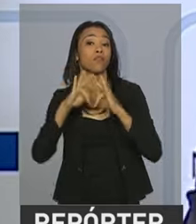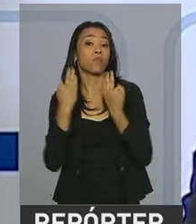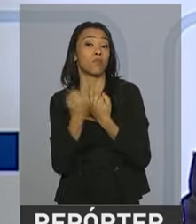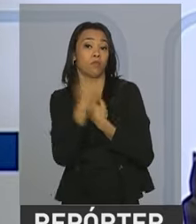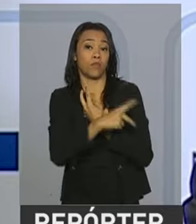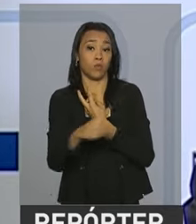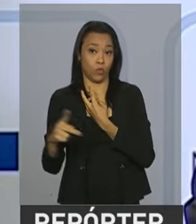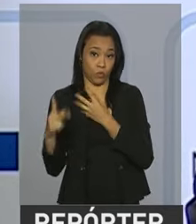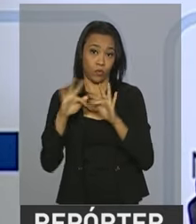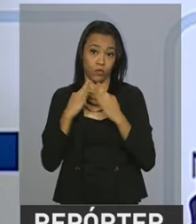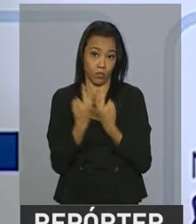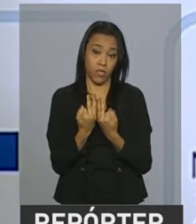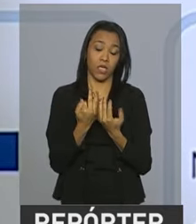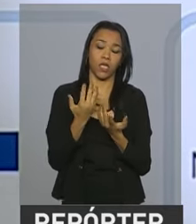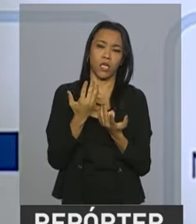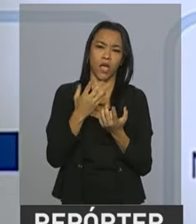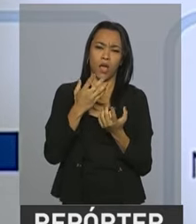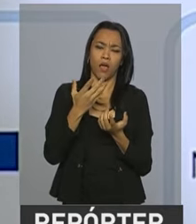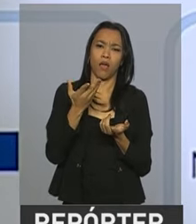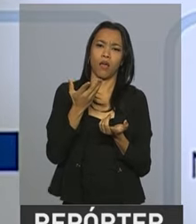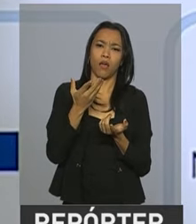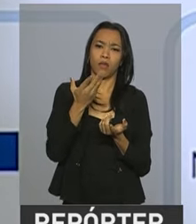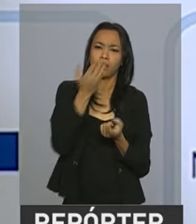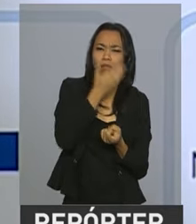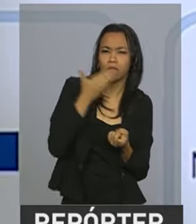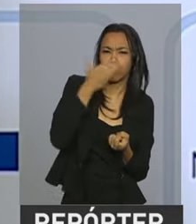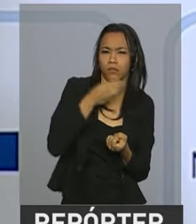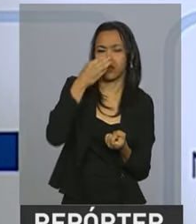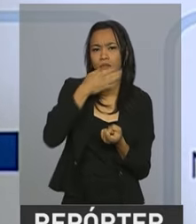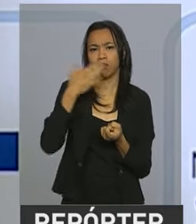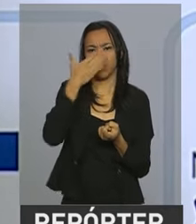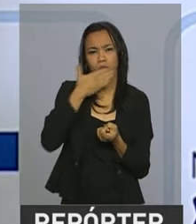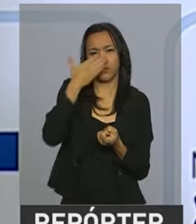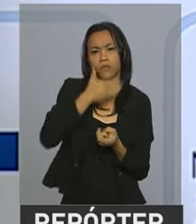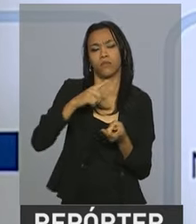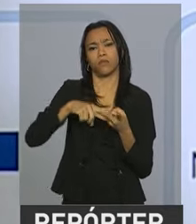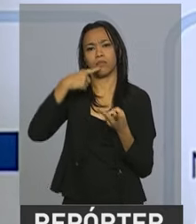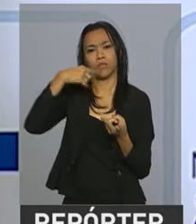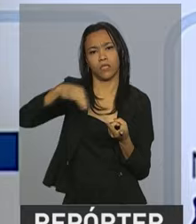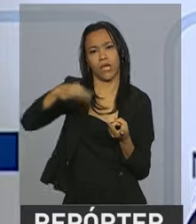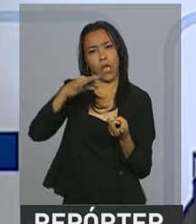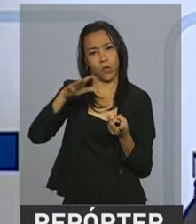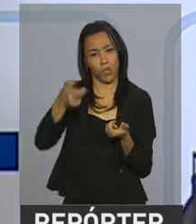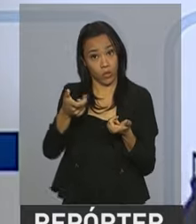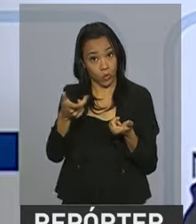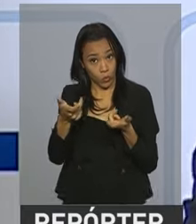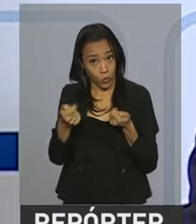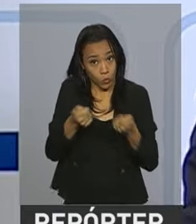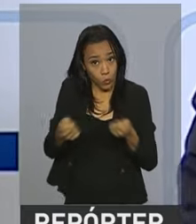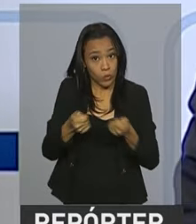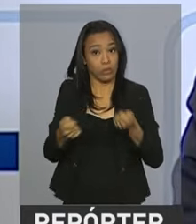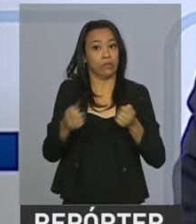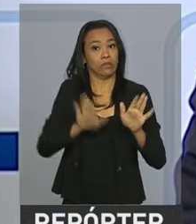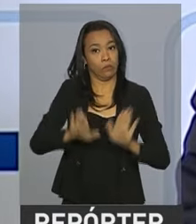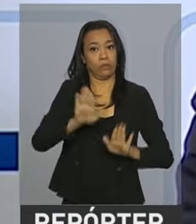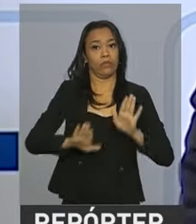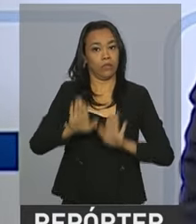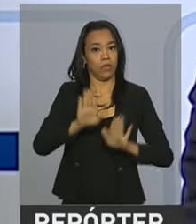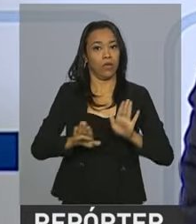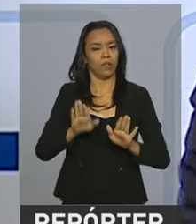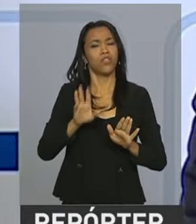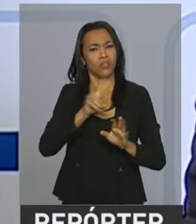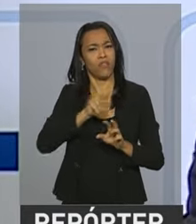carsal e de alimentos e em Natura e também vamos ter que ensinar um pouquinho as Crianças A